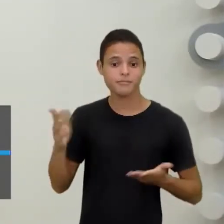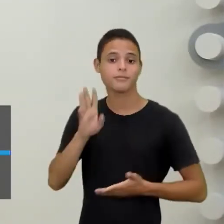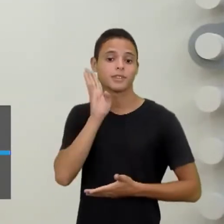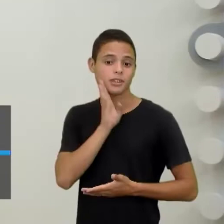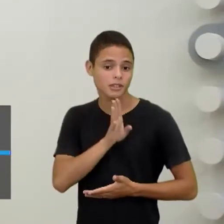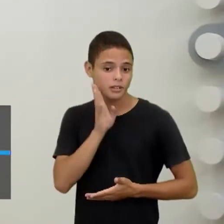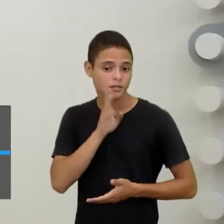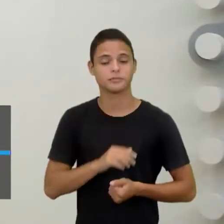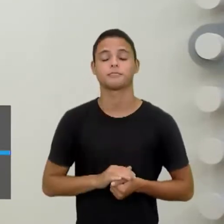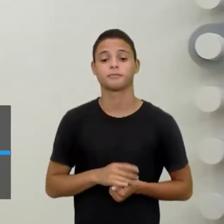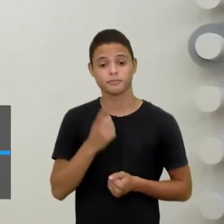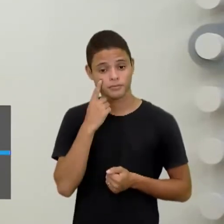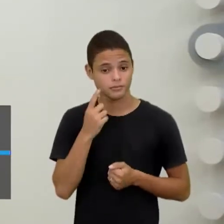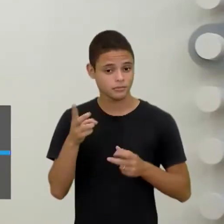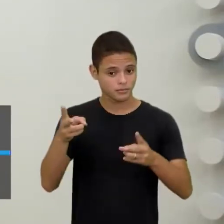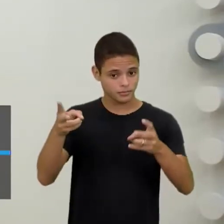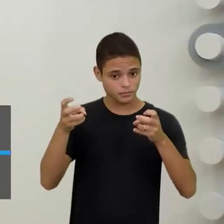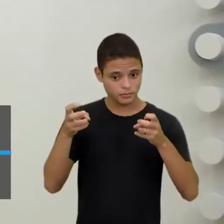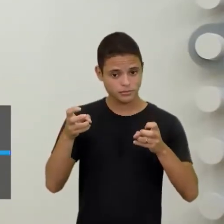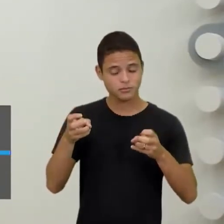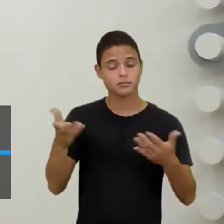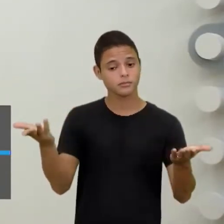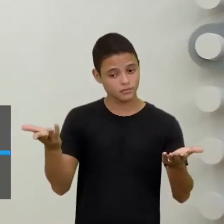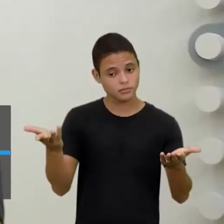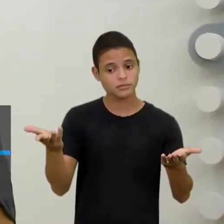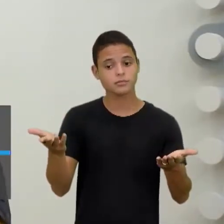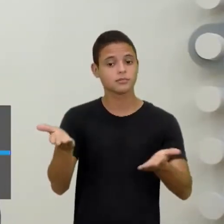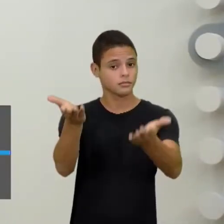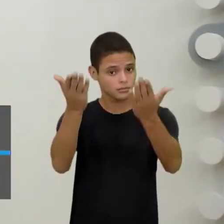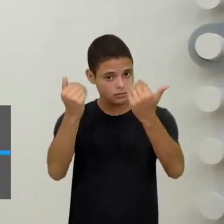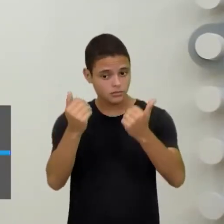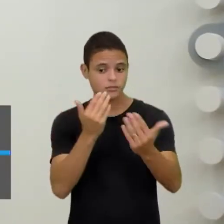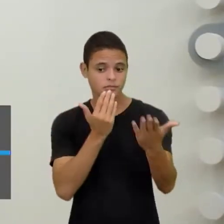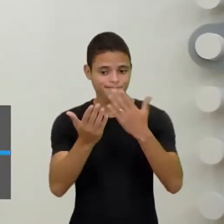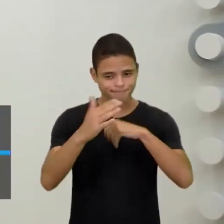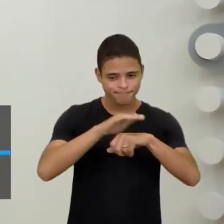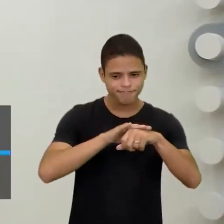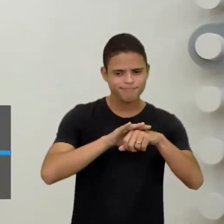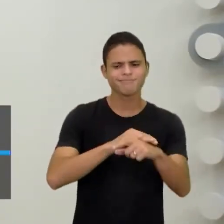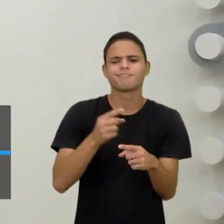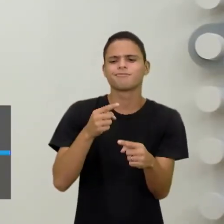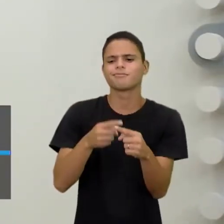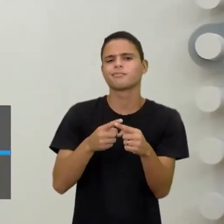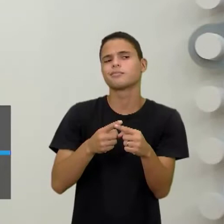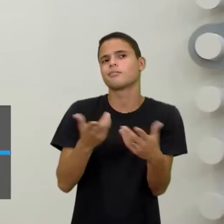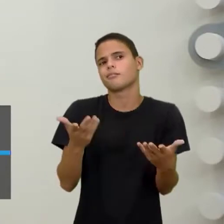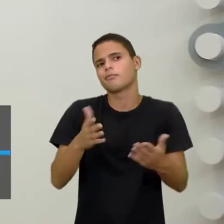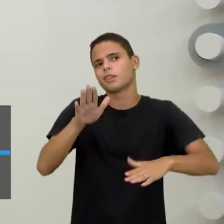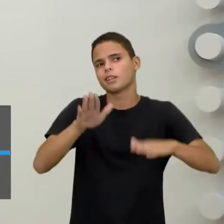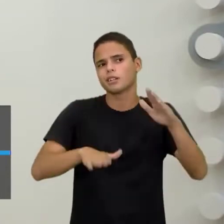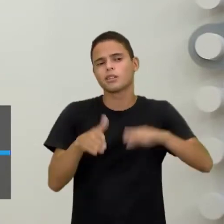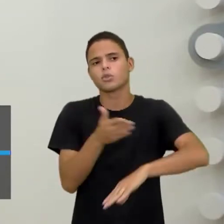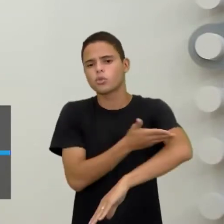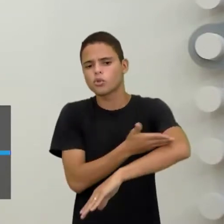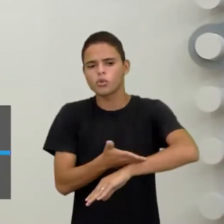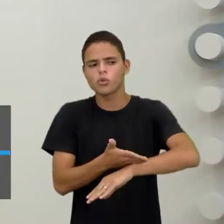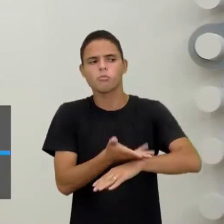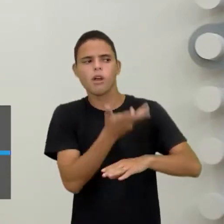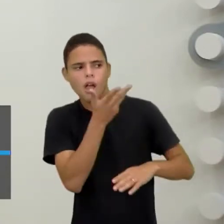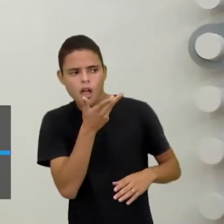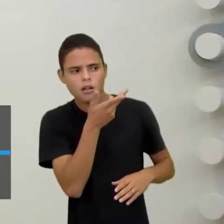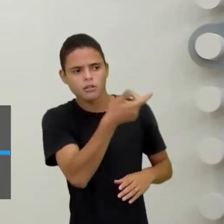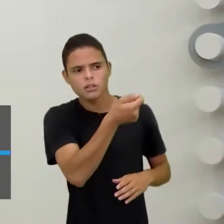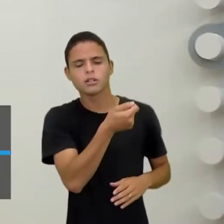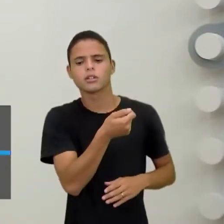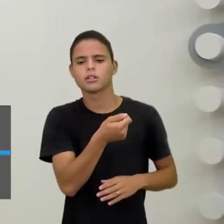né? Olha só, então o que acontece é isso. Vamos falar sobre isso. Por quê? Porque geralmente a argumentação é sobre uma questão